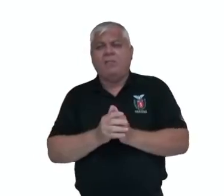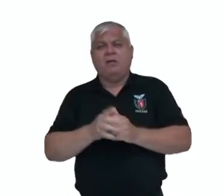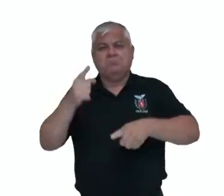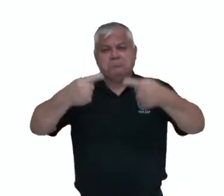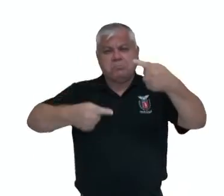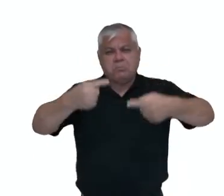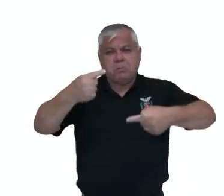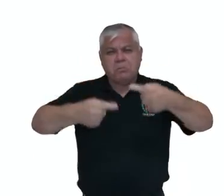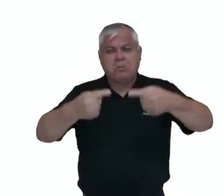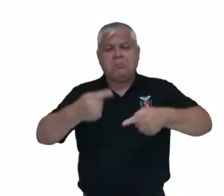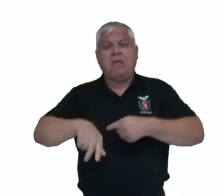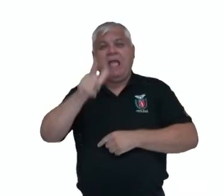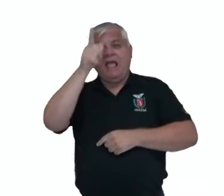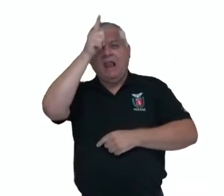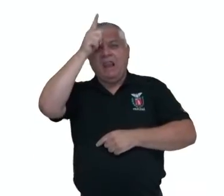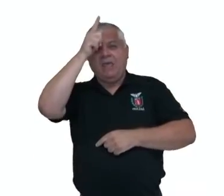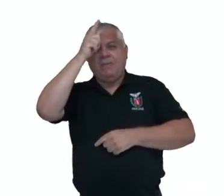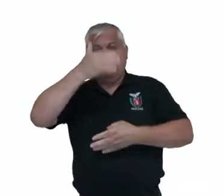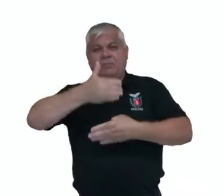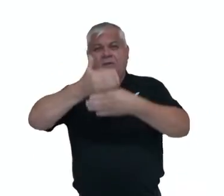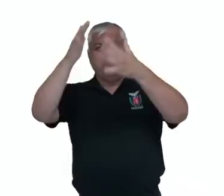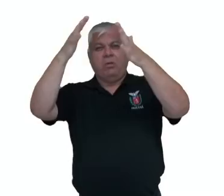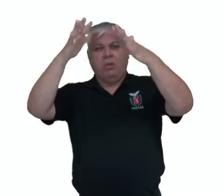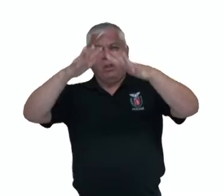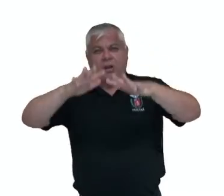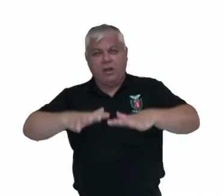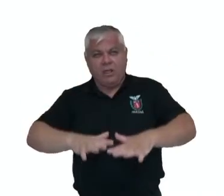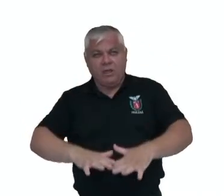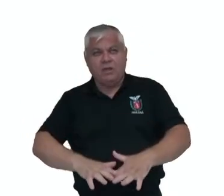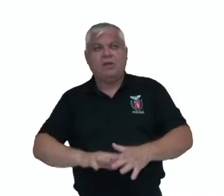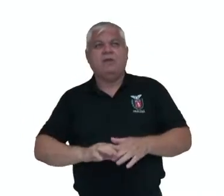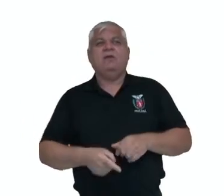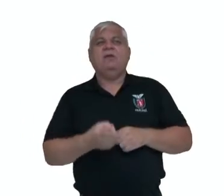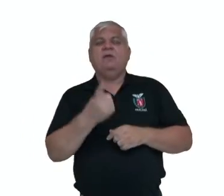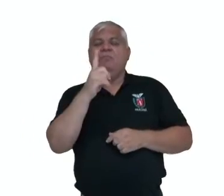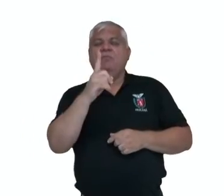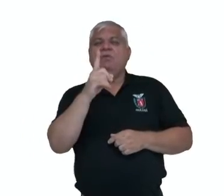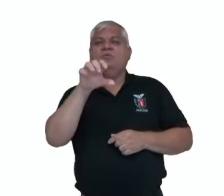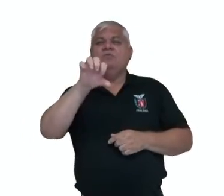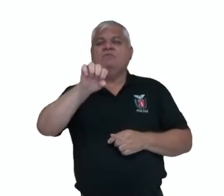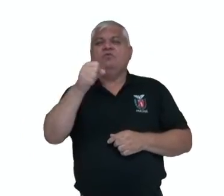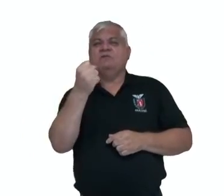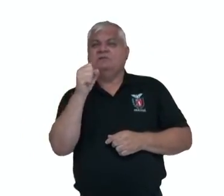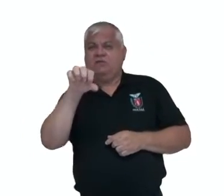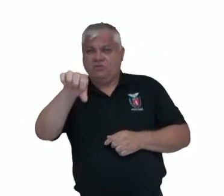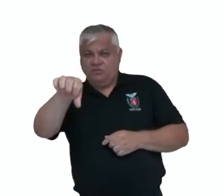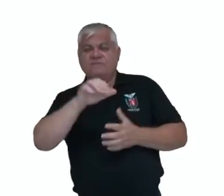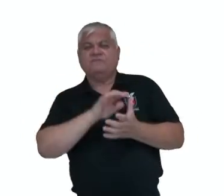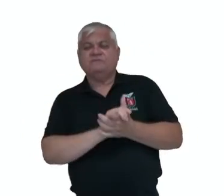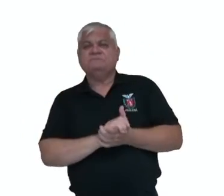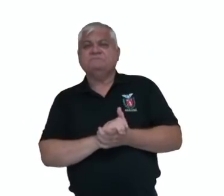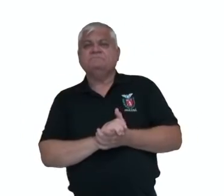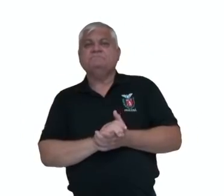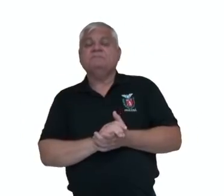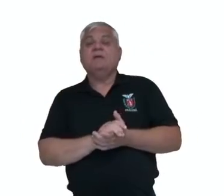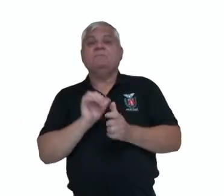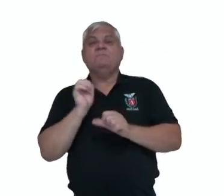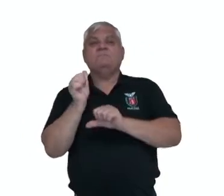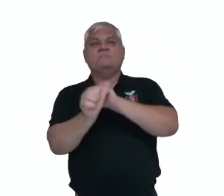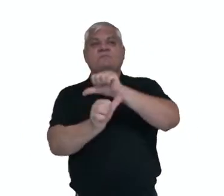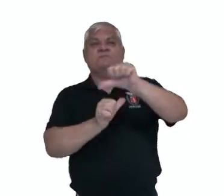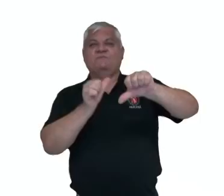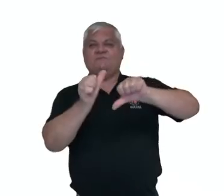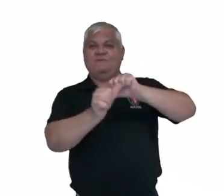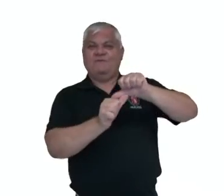do Muro de Berlim, acaba a Guerra Fria em 9 de novembro de 89. Os investimentos mudaram no sentido